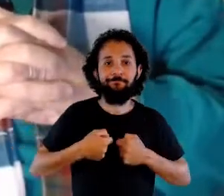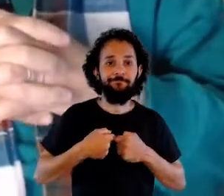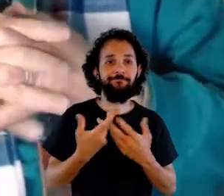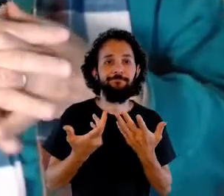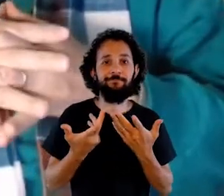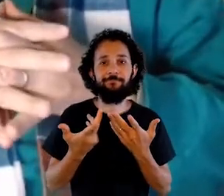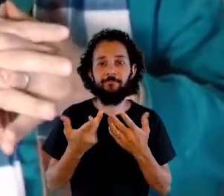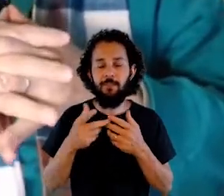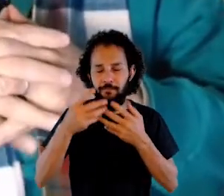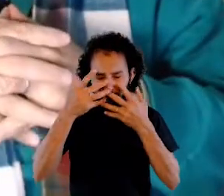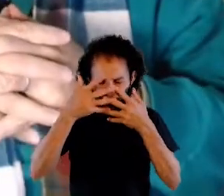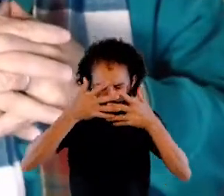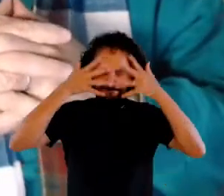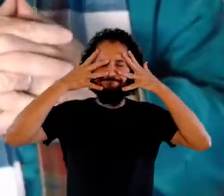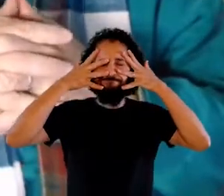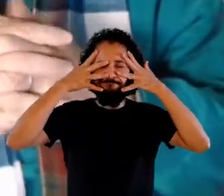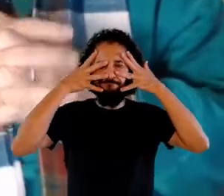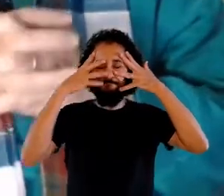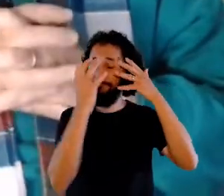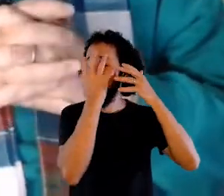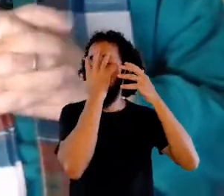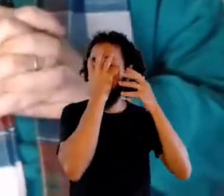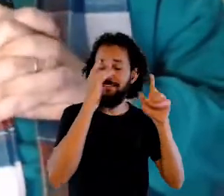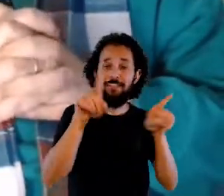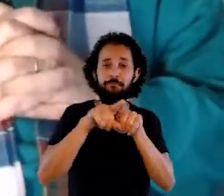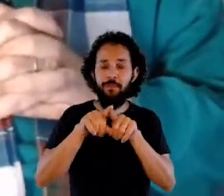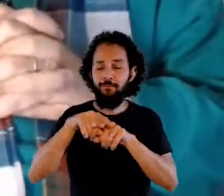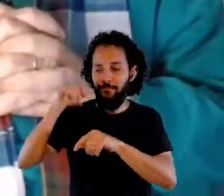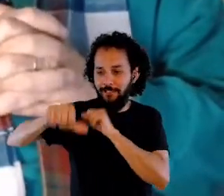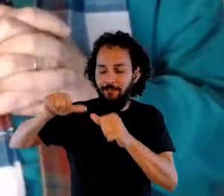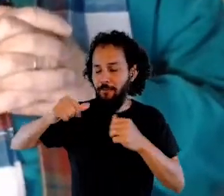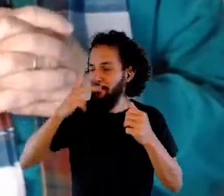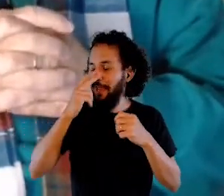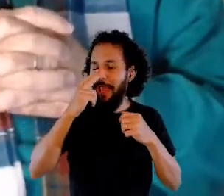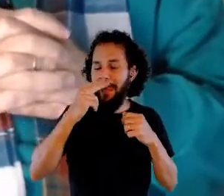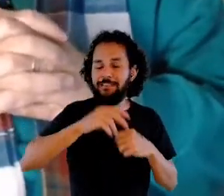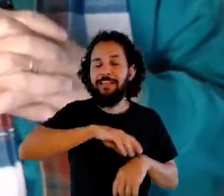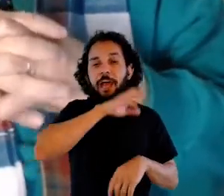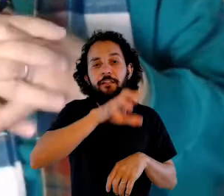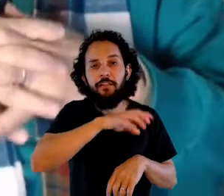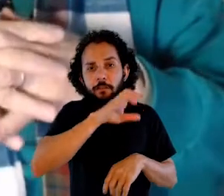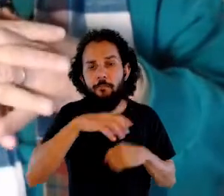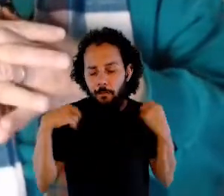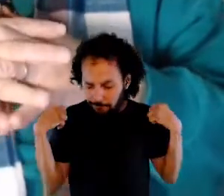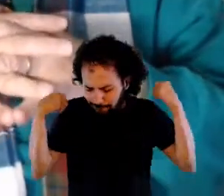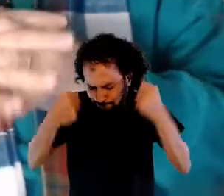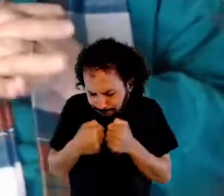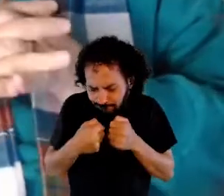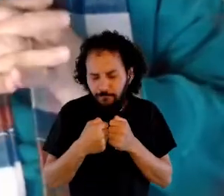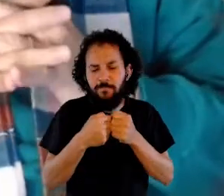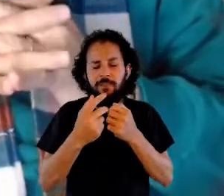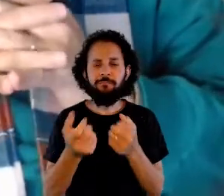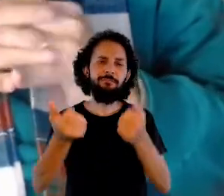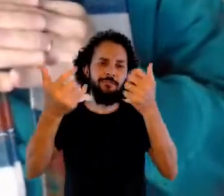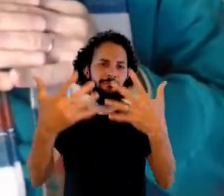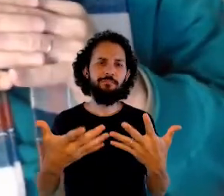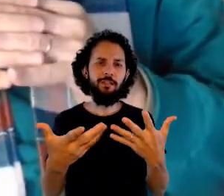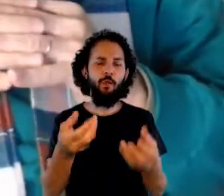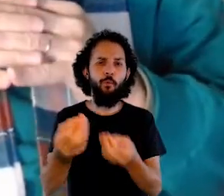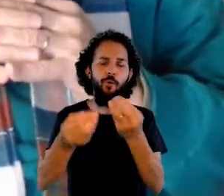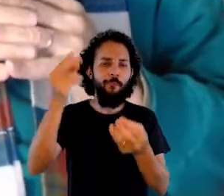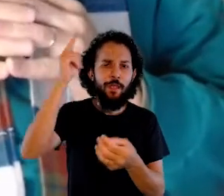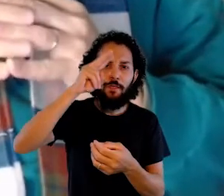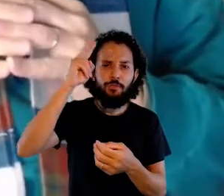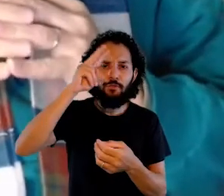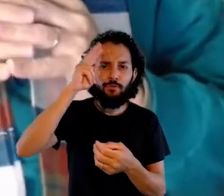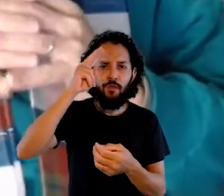travestia de animais, enfim, peles de animais, né. Me fala um pouco sobre isso, sobre as histórias, qual que é a função das